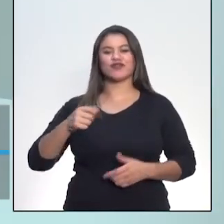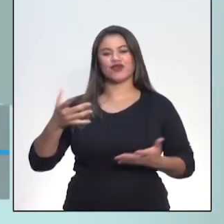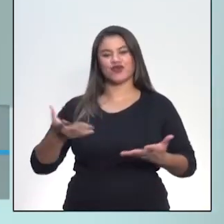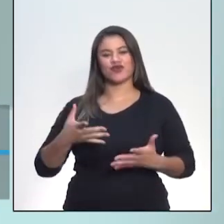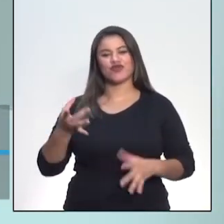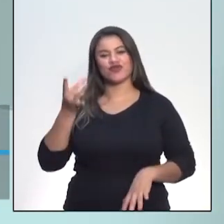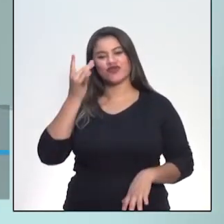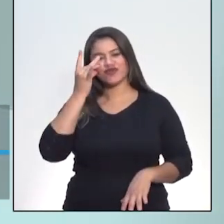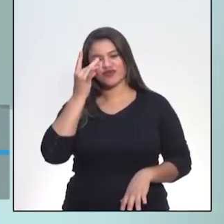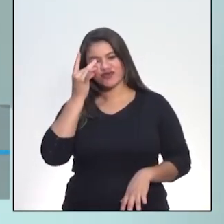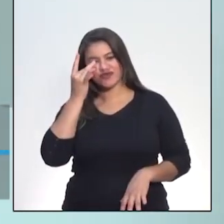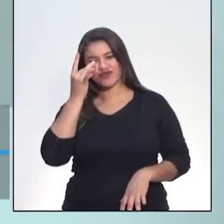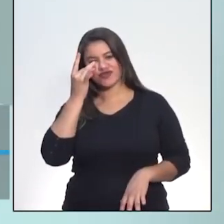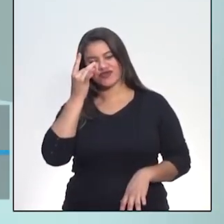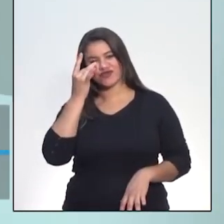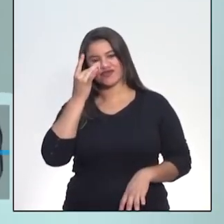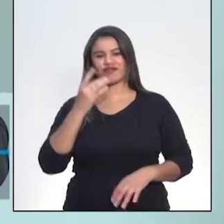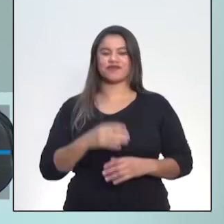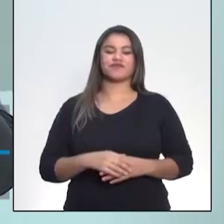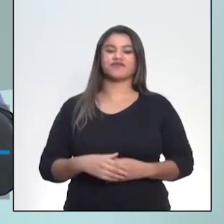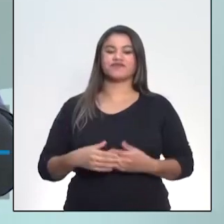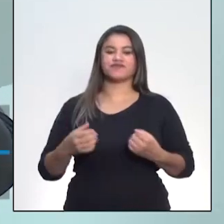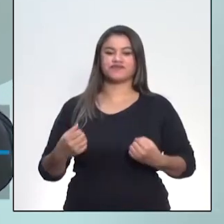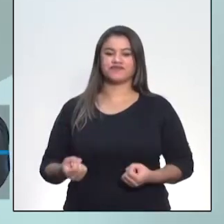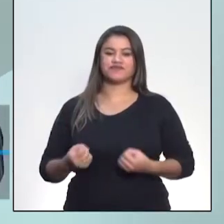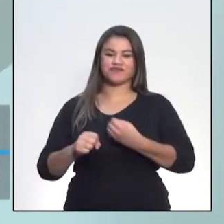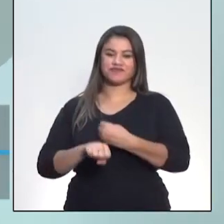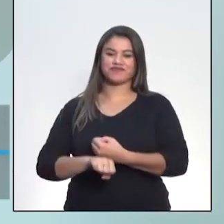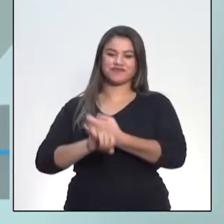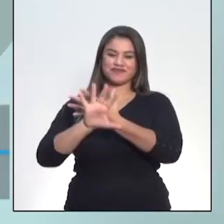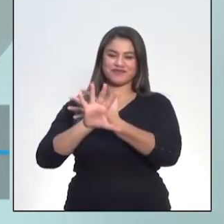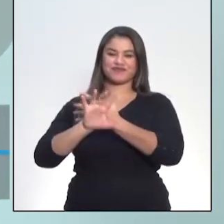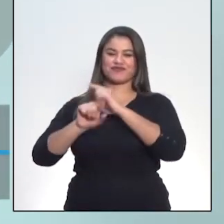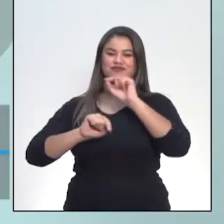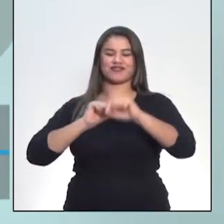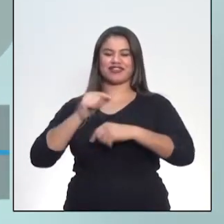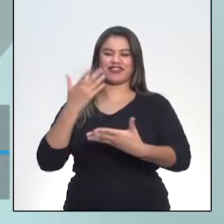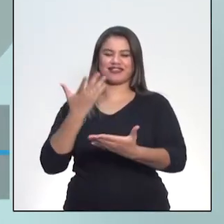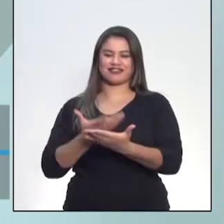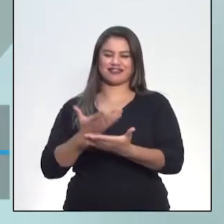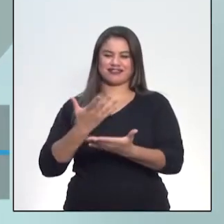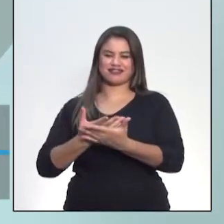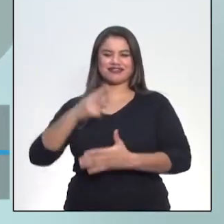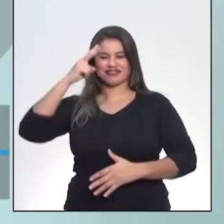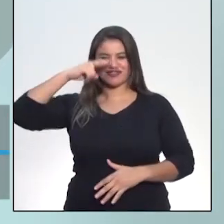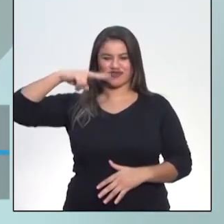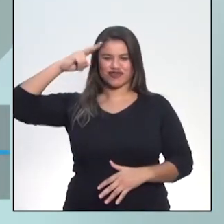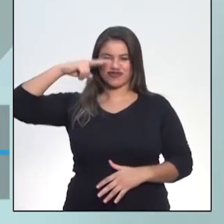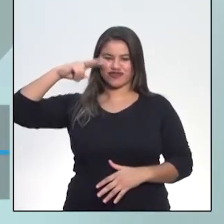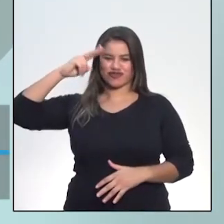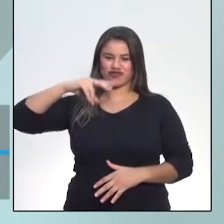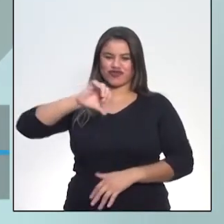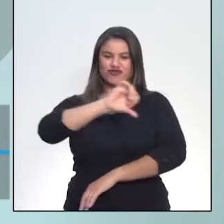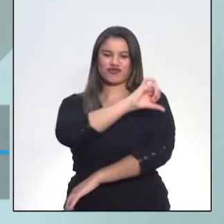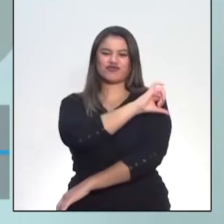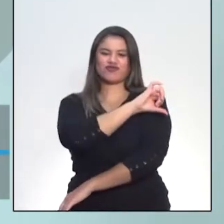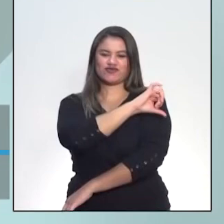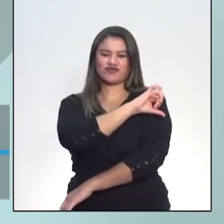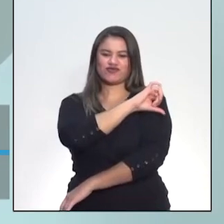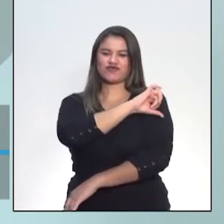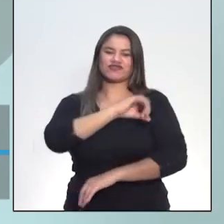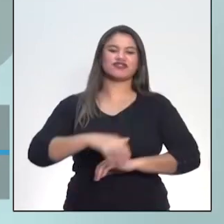do Centro de Mídias e iremos transmitir mais uma aula de História do 9º